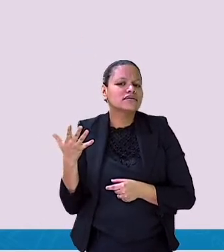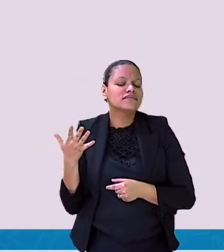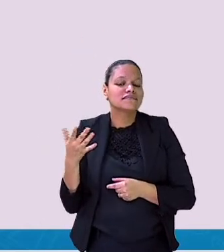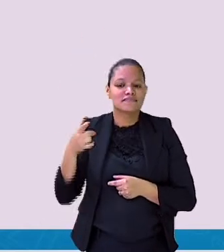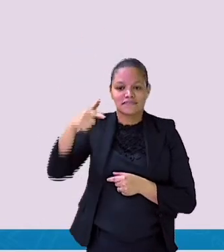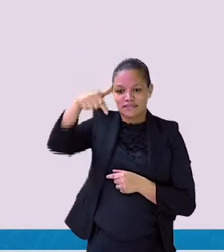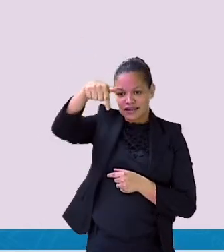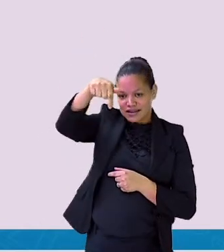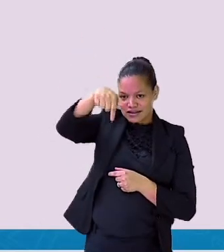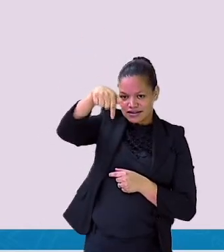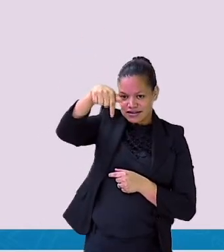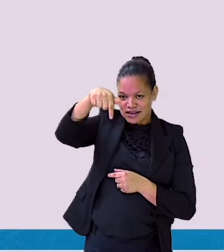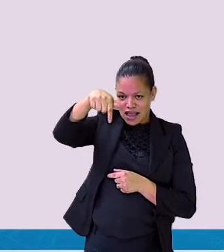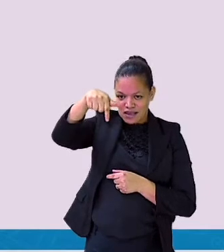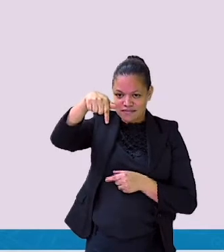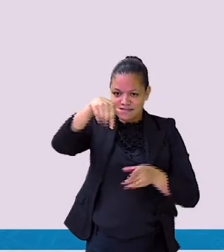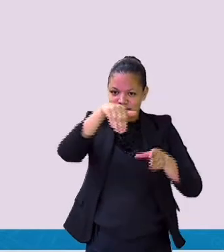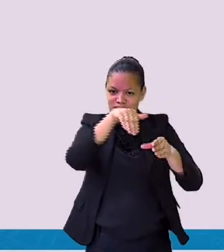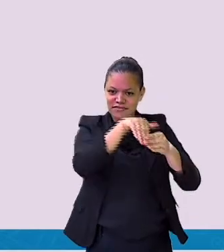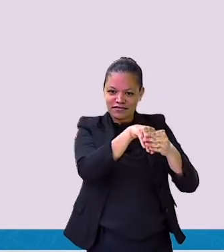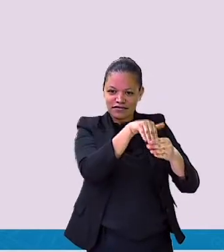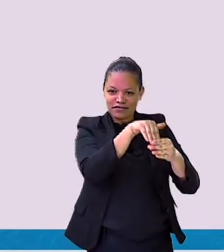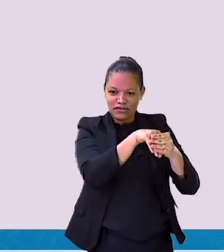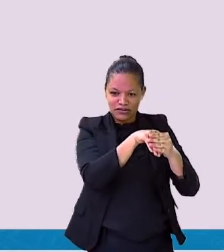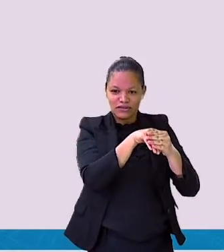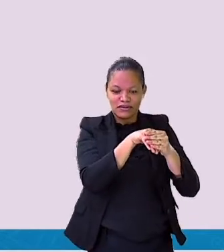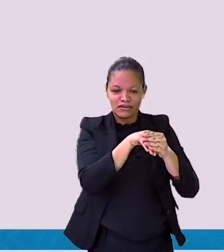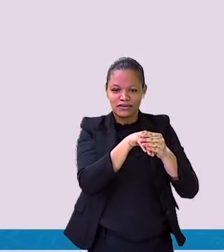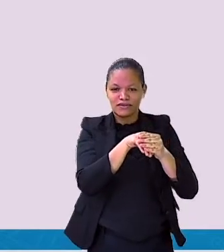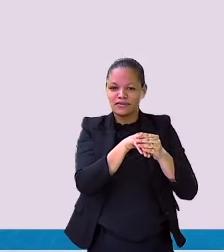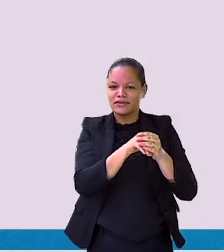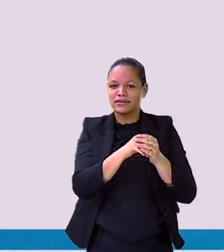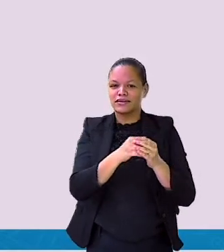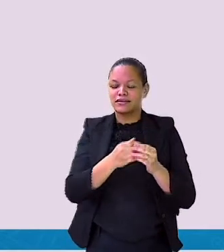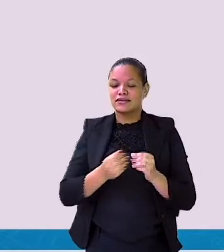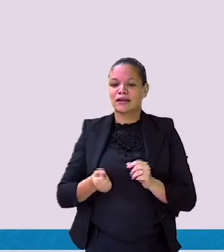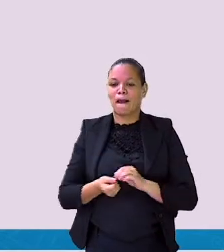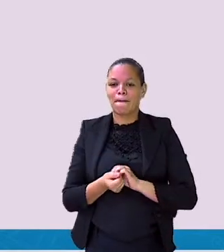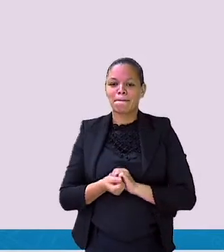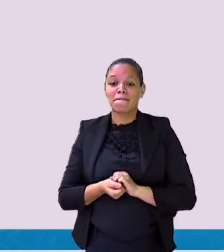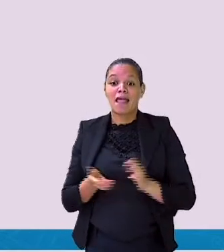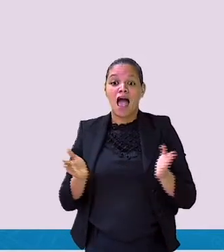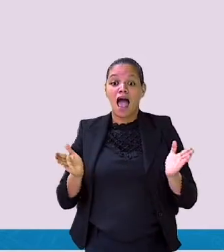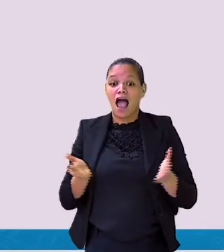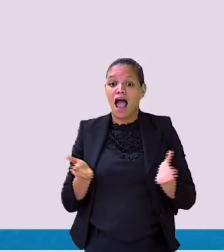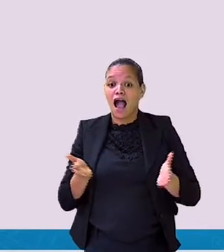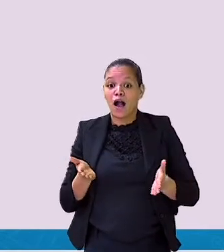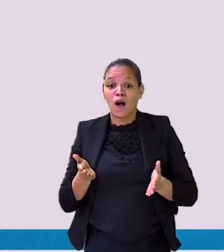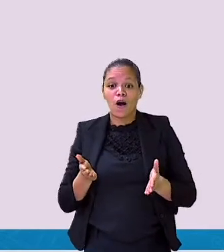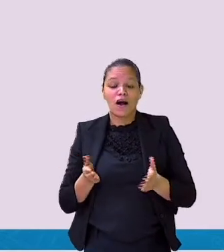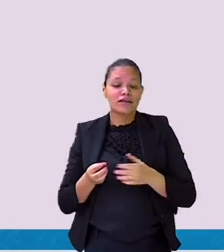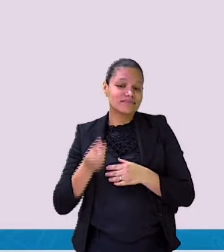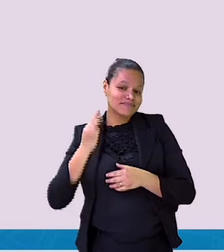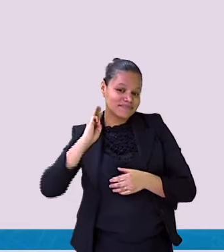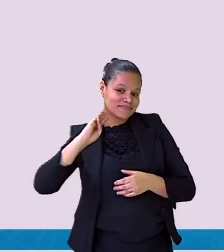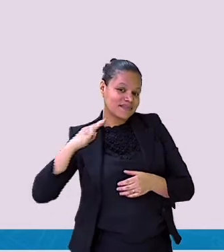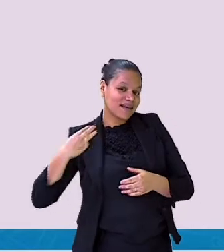7. Ó a coluna do Cebolinha, Então, o Cebolinha teve 7. A